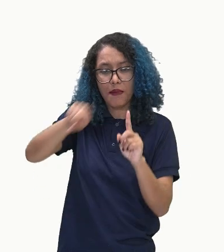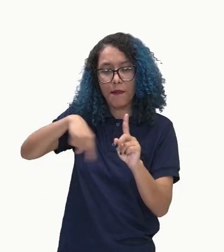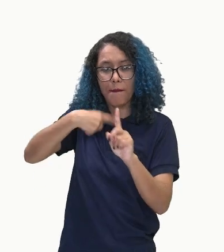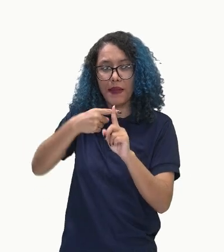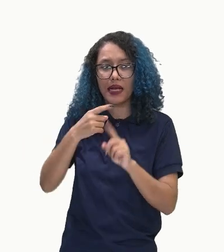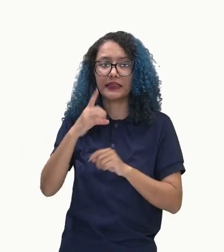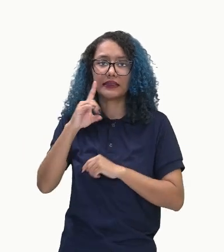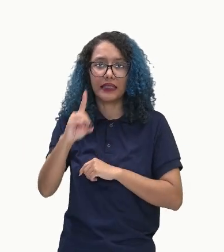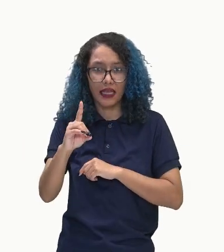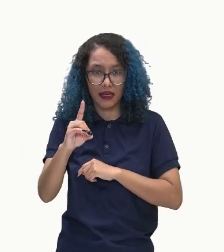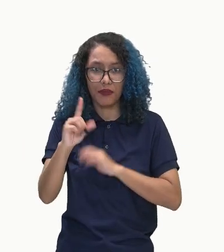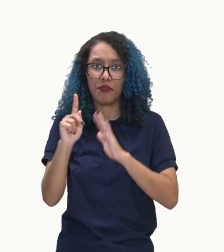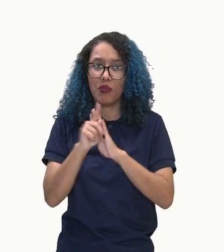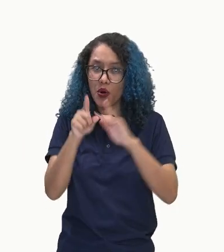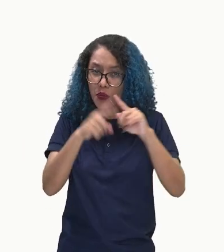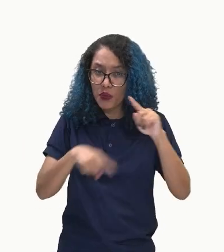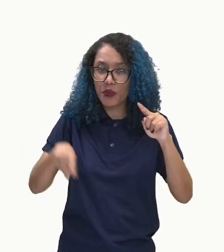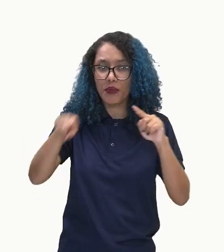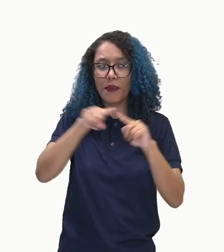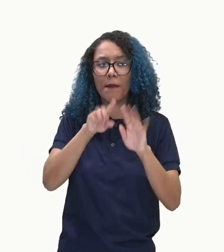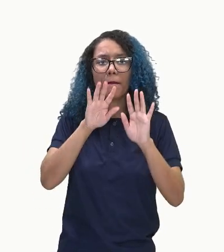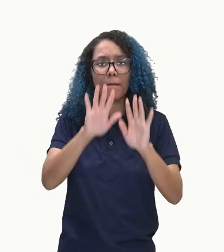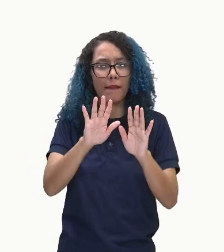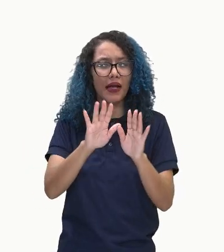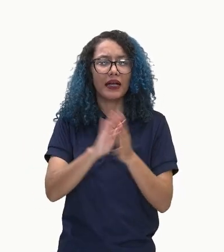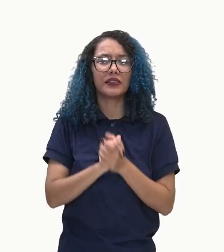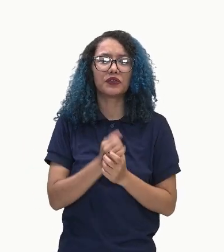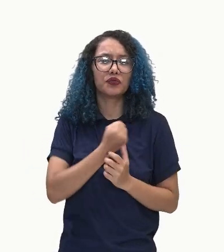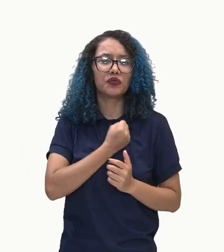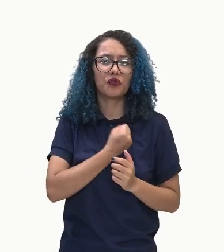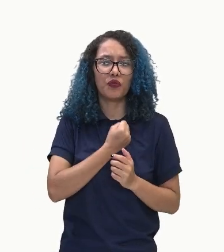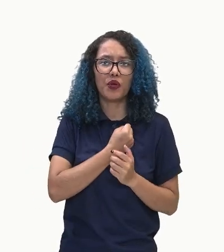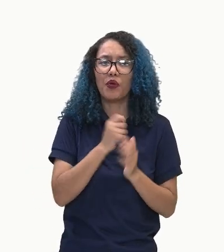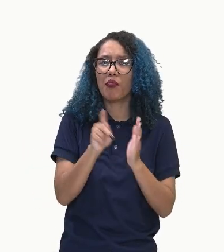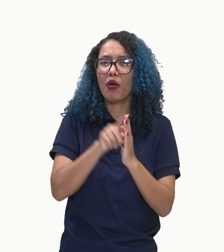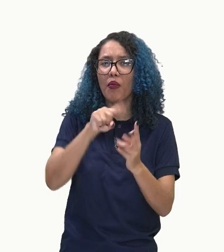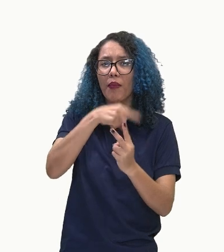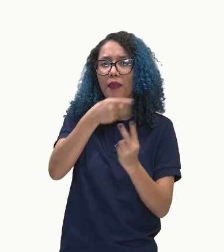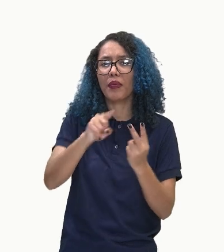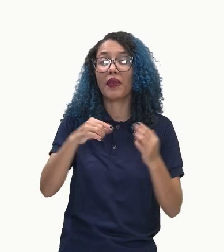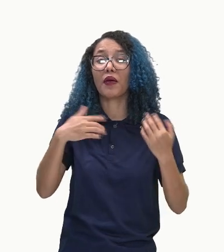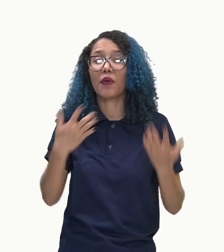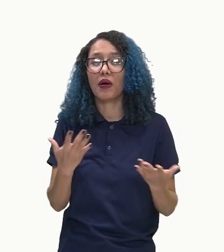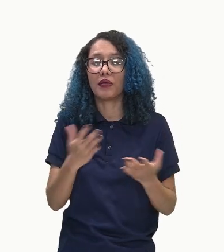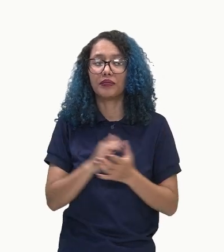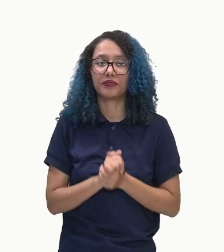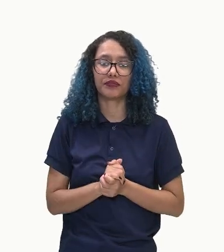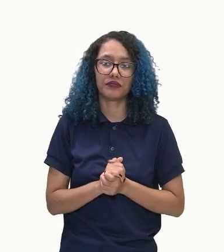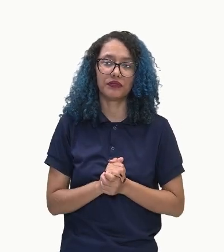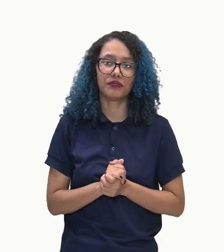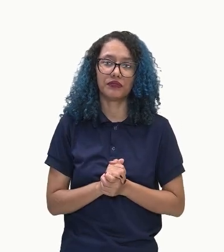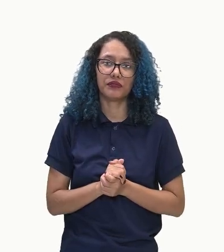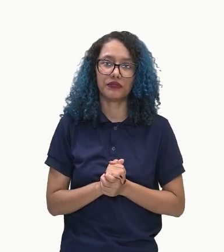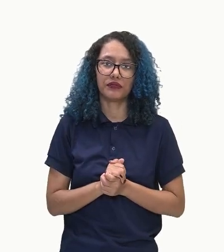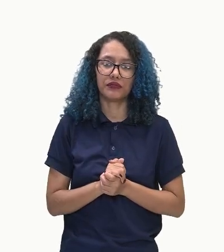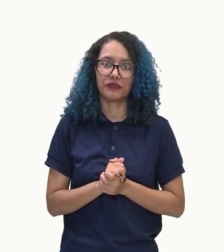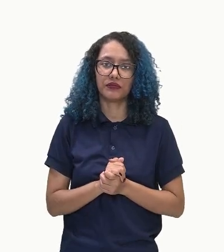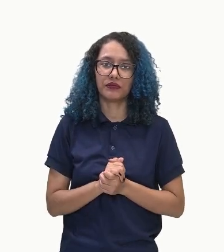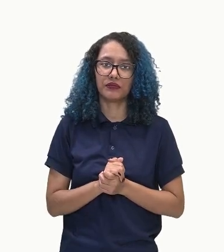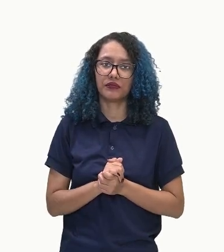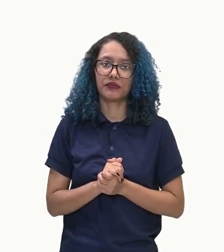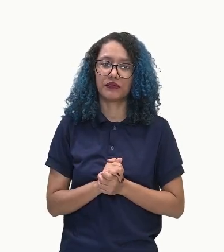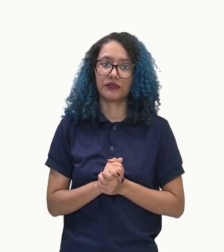bom? Aí, mas quanto vale esse π? Bom, meus queridos alunos, ele é um número não periódico, né? É um